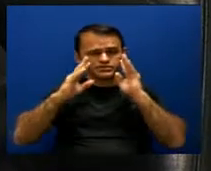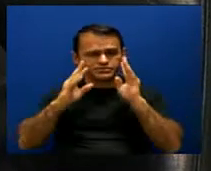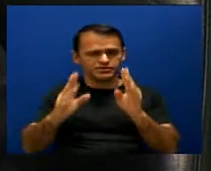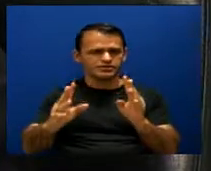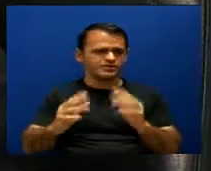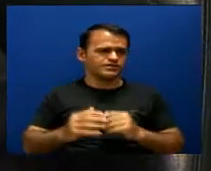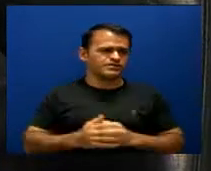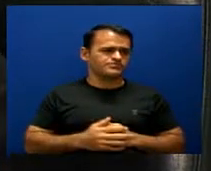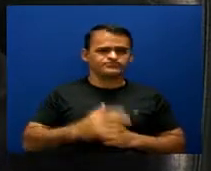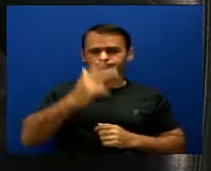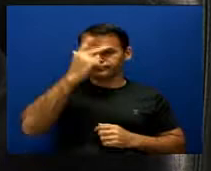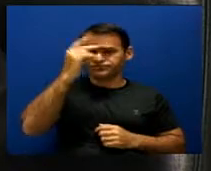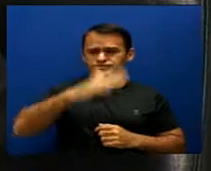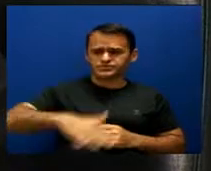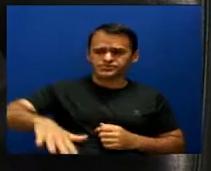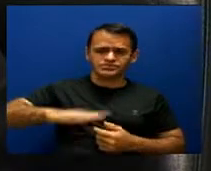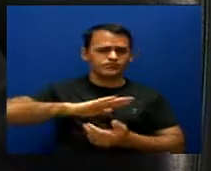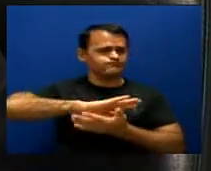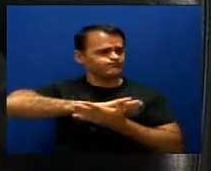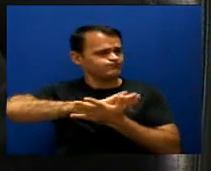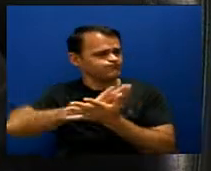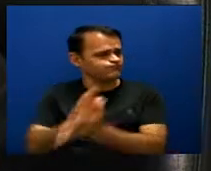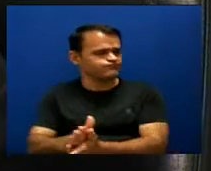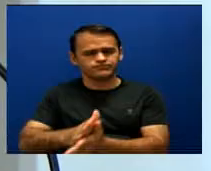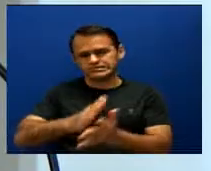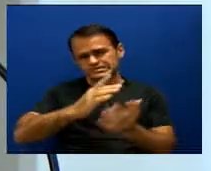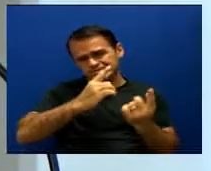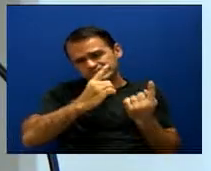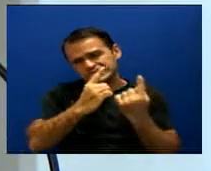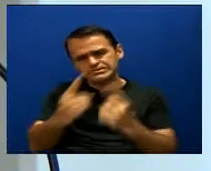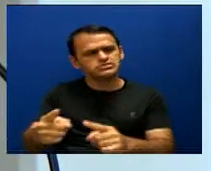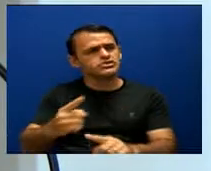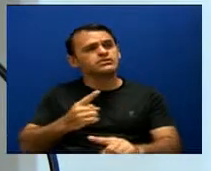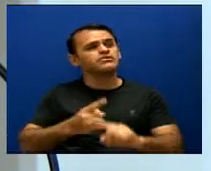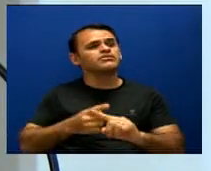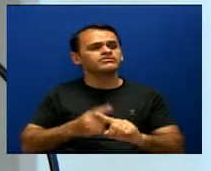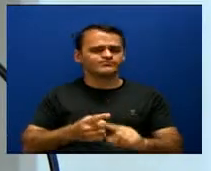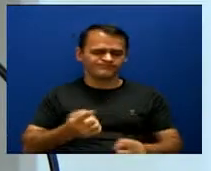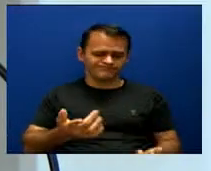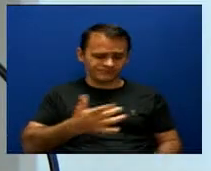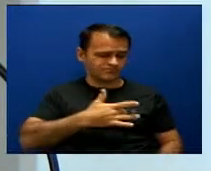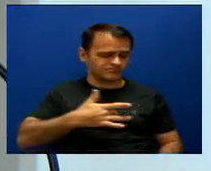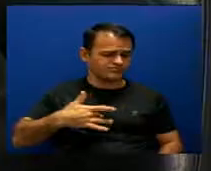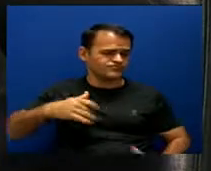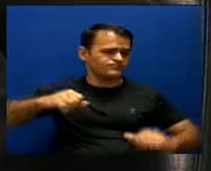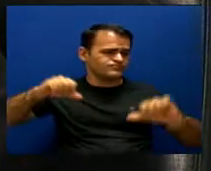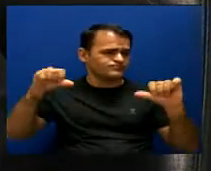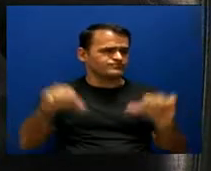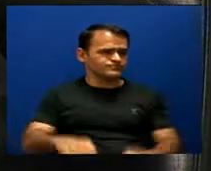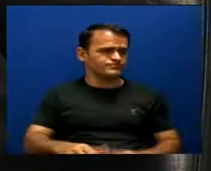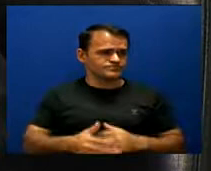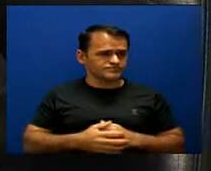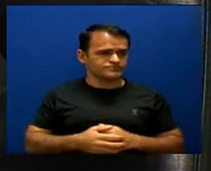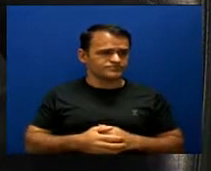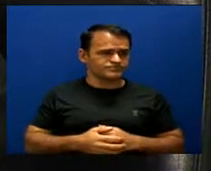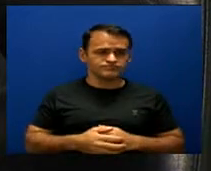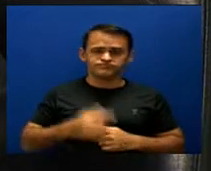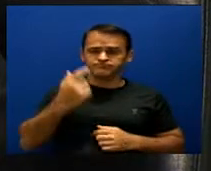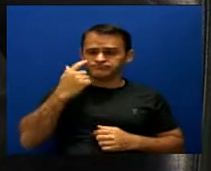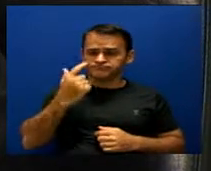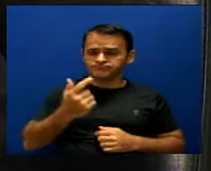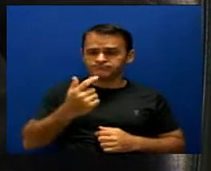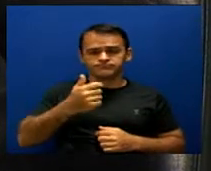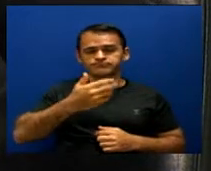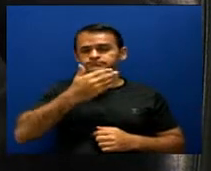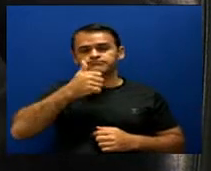sido humilhada, massacrada por causa da saúde. É desesperador, padre. Você vê uma mãe